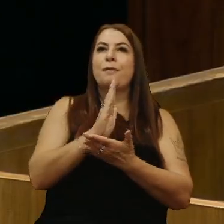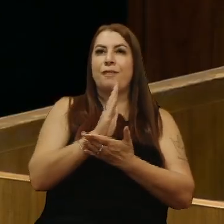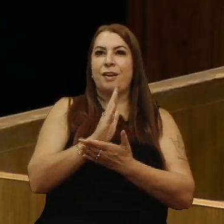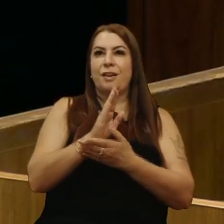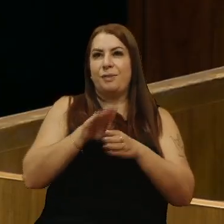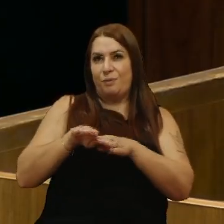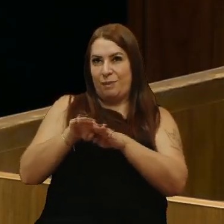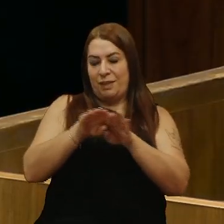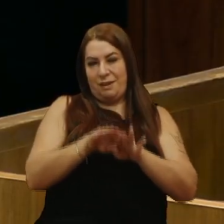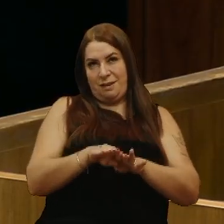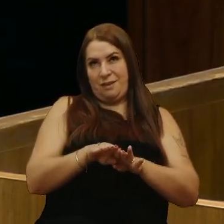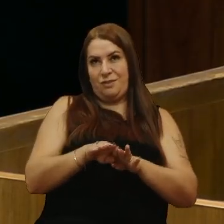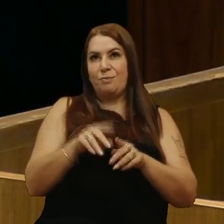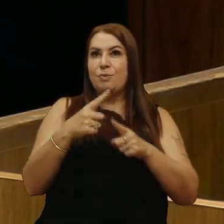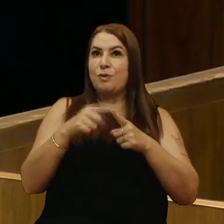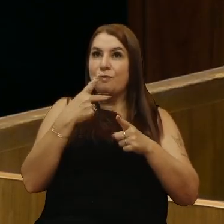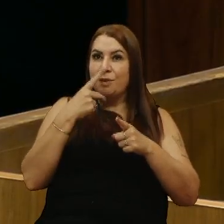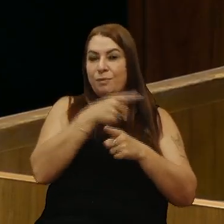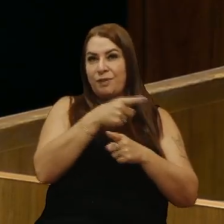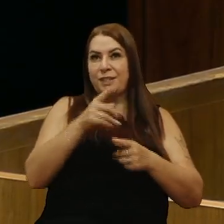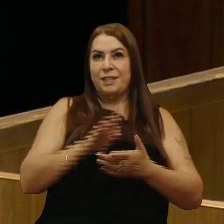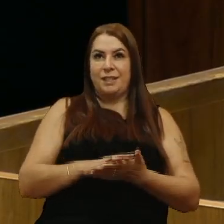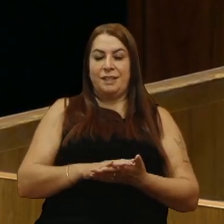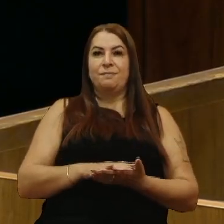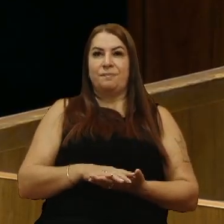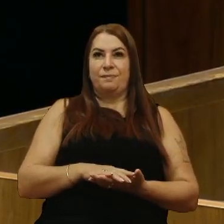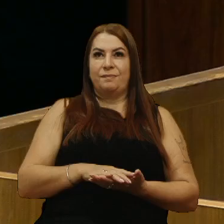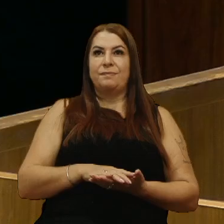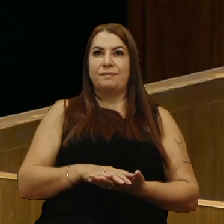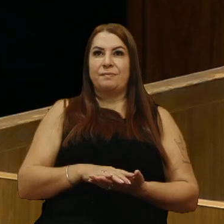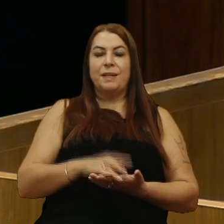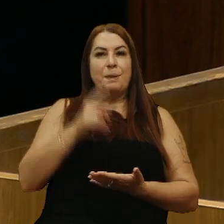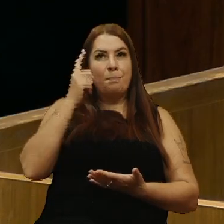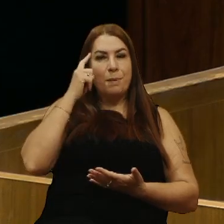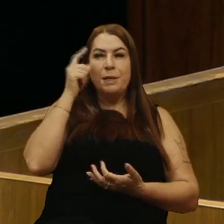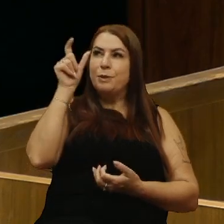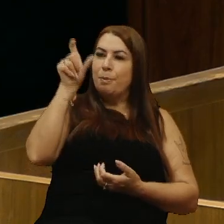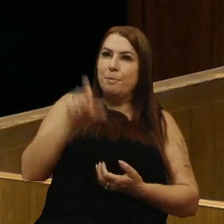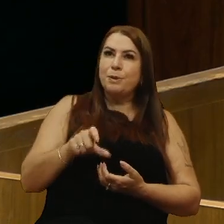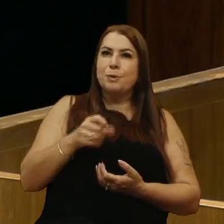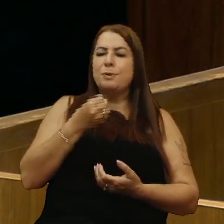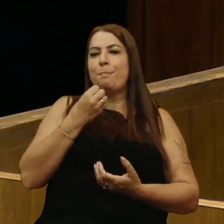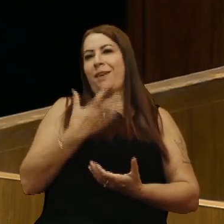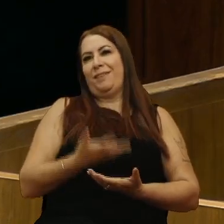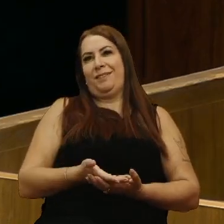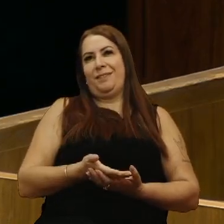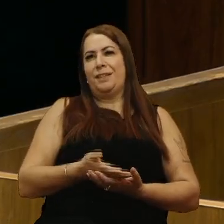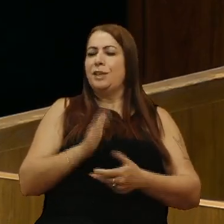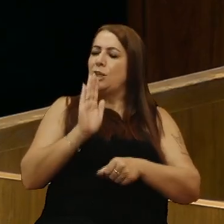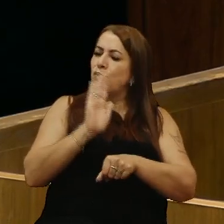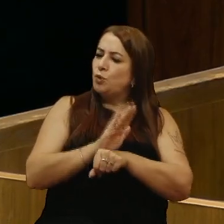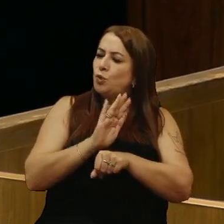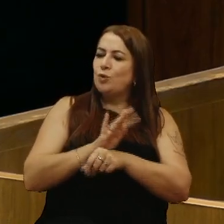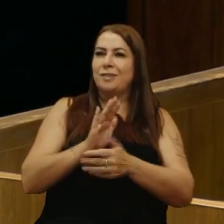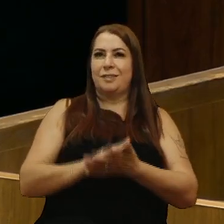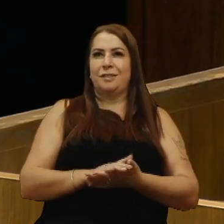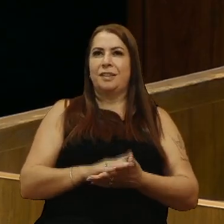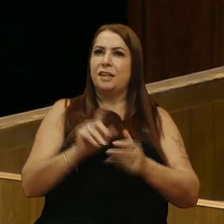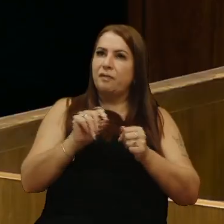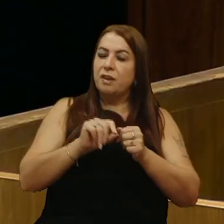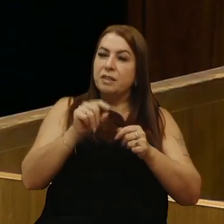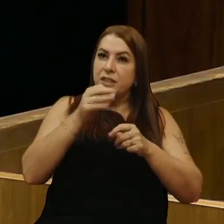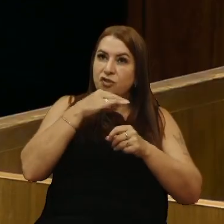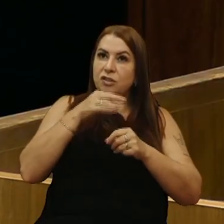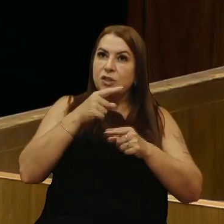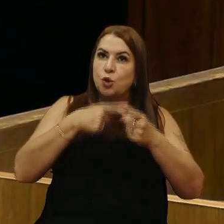por unanimidade, porque eu digo para vocês, pense numa pessoa de bem, que ajuda, que faz com que